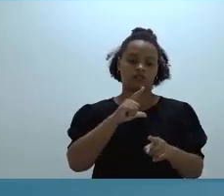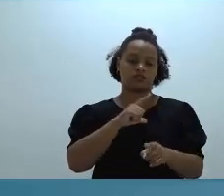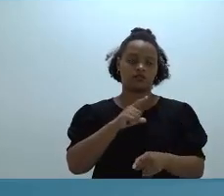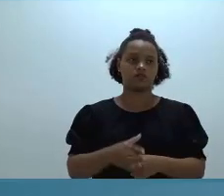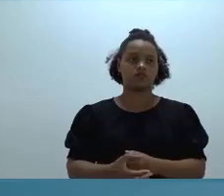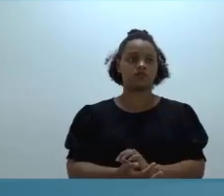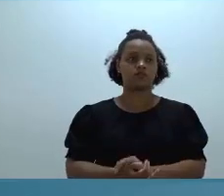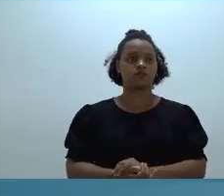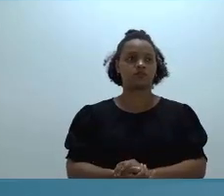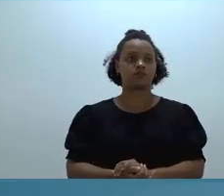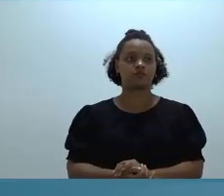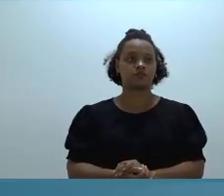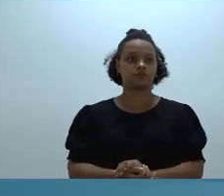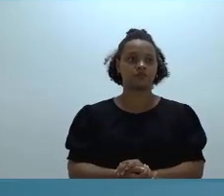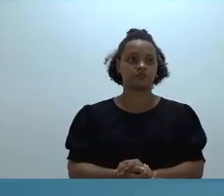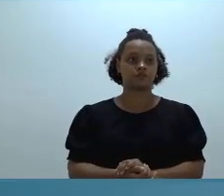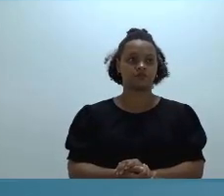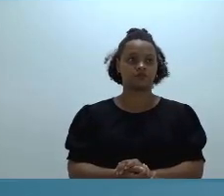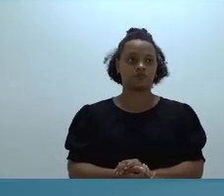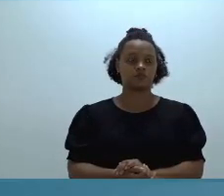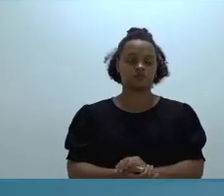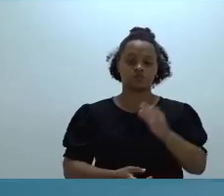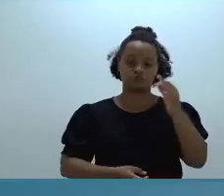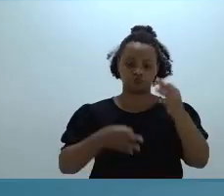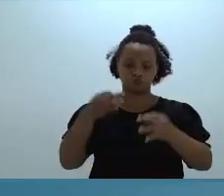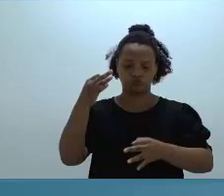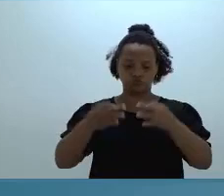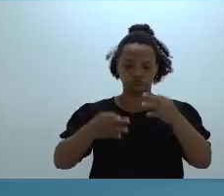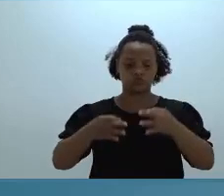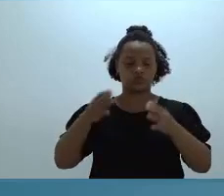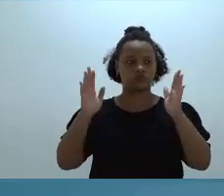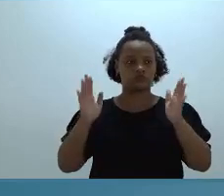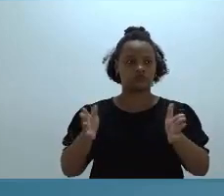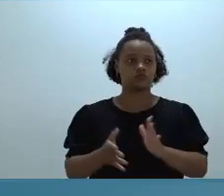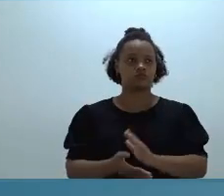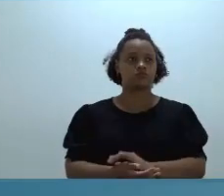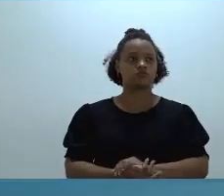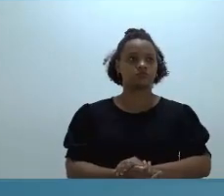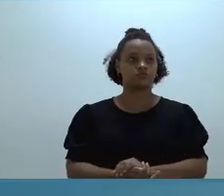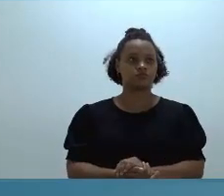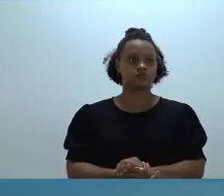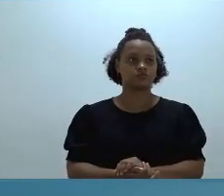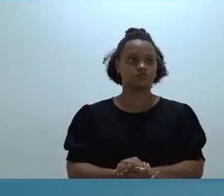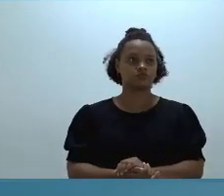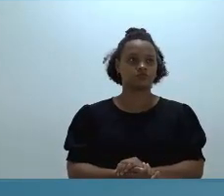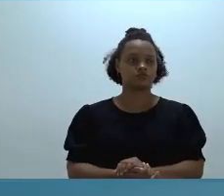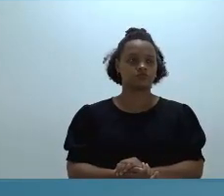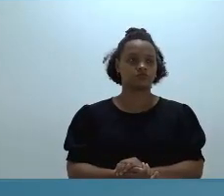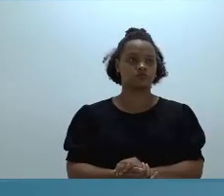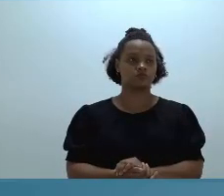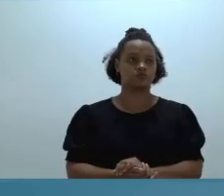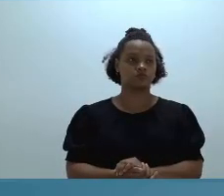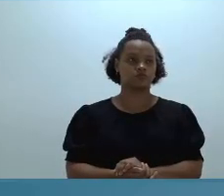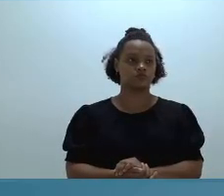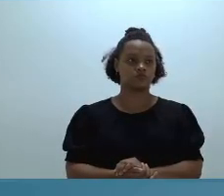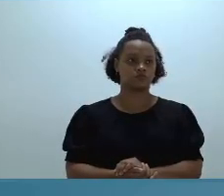ambos ocorrido o trânsito em julgado. Em razão do agravo interno, os